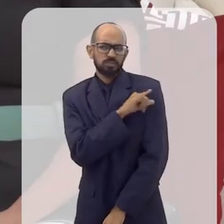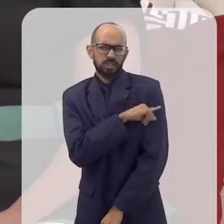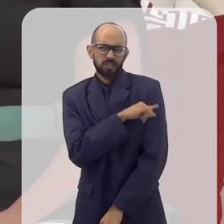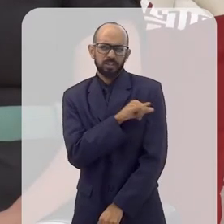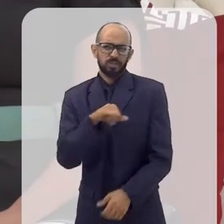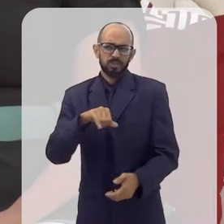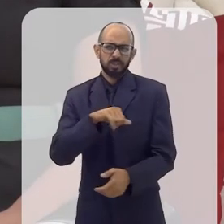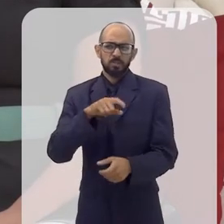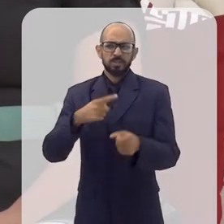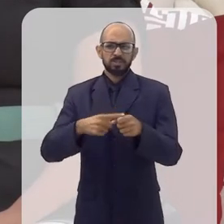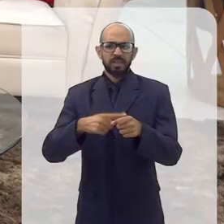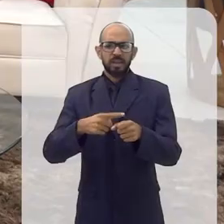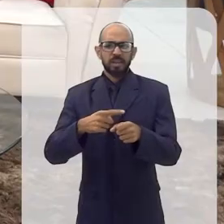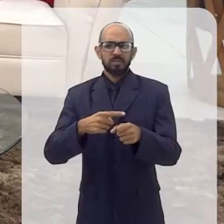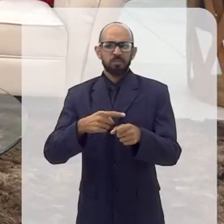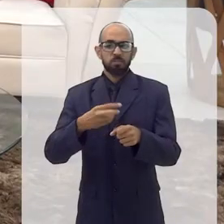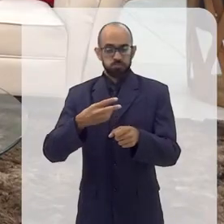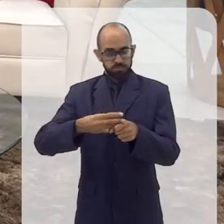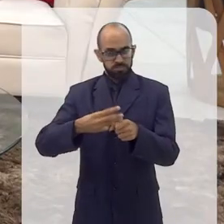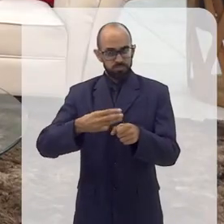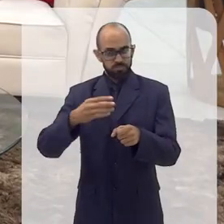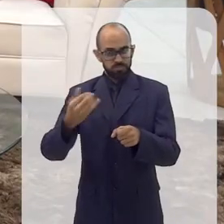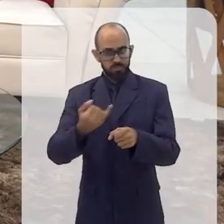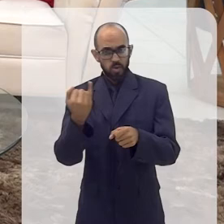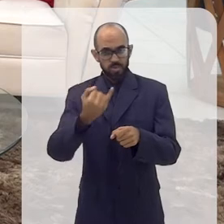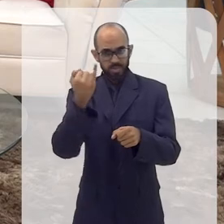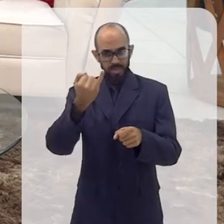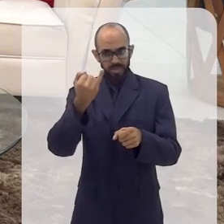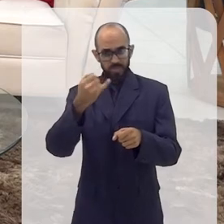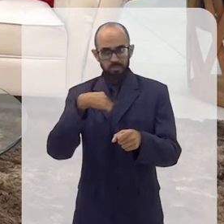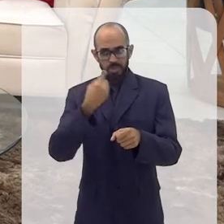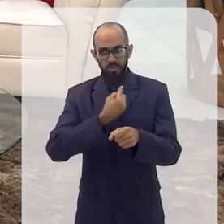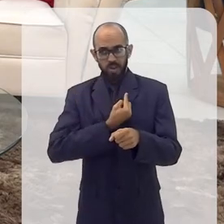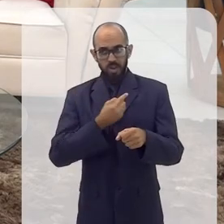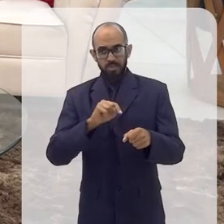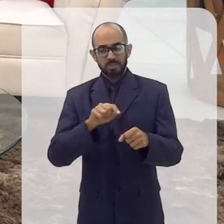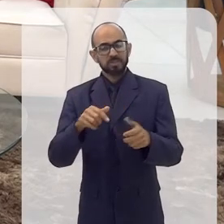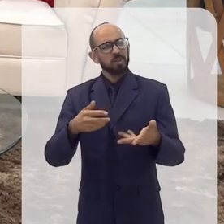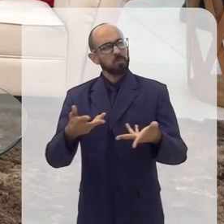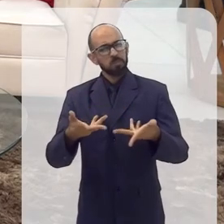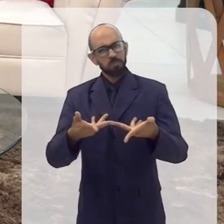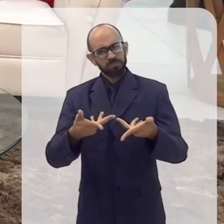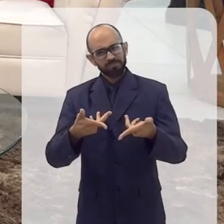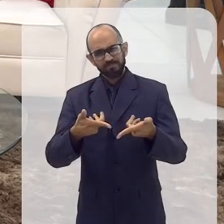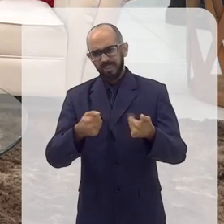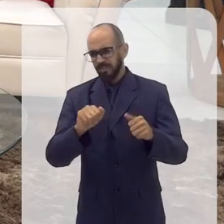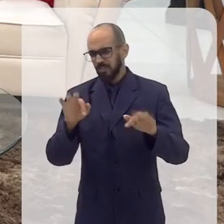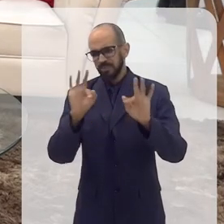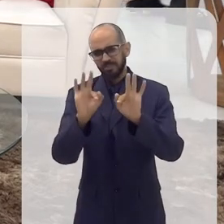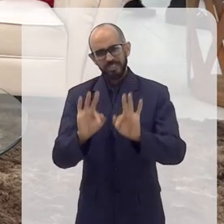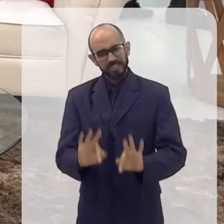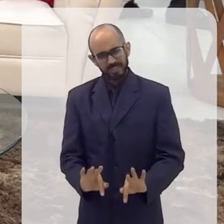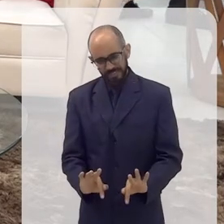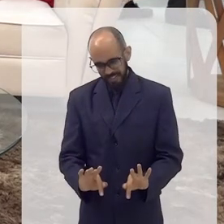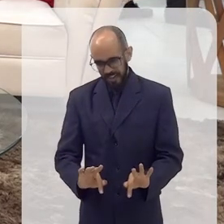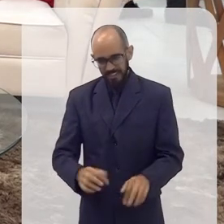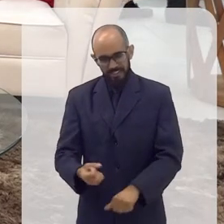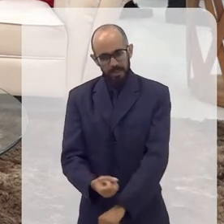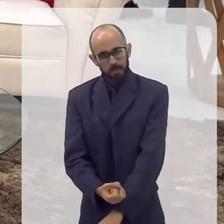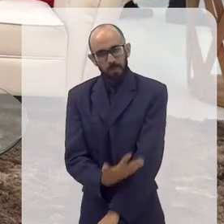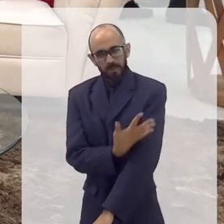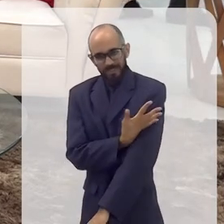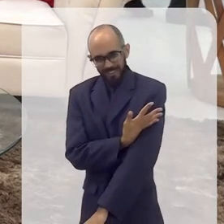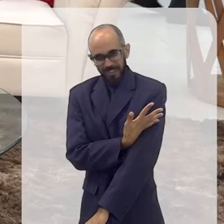icônica, é uma cidade mundial, para nós, membros da igreja aqui no Brasil, é motivo de extrema felicidade,